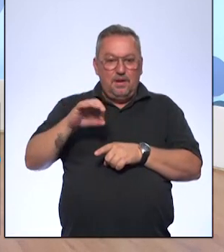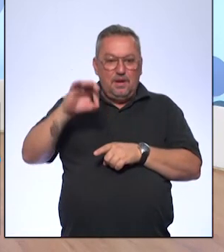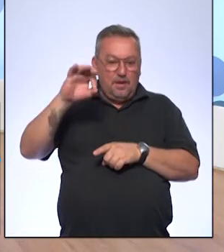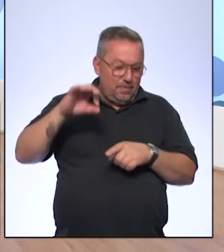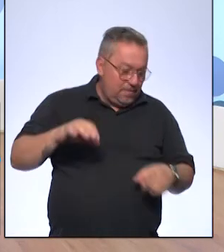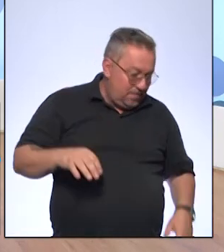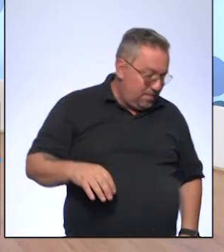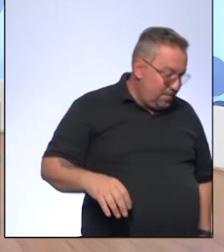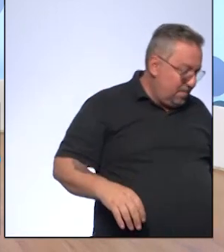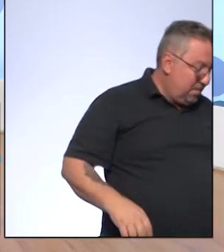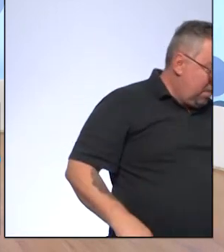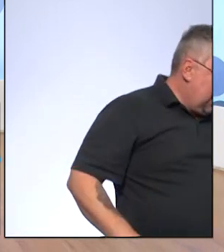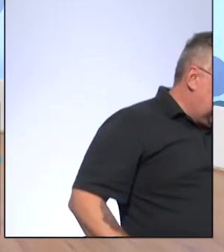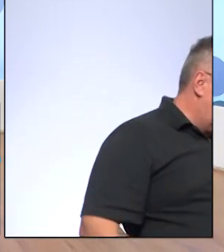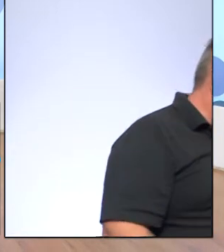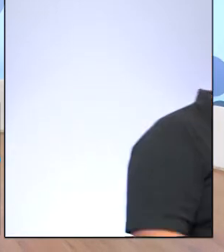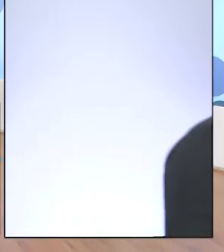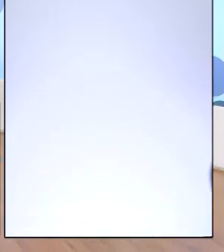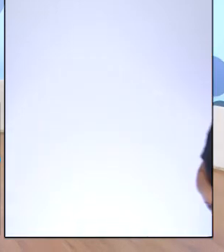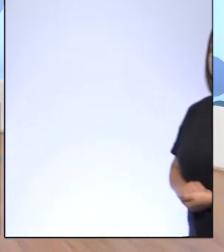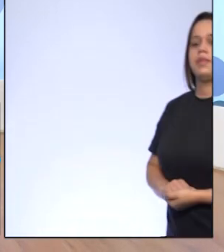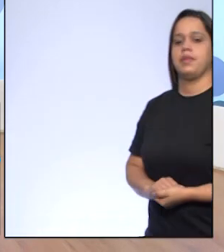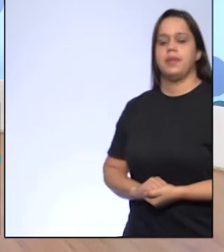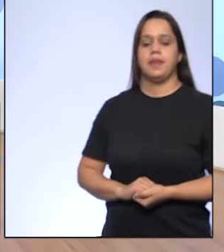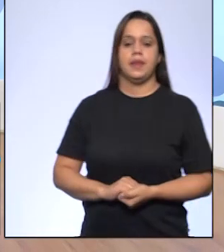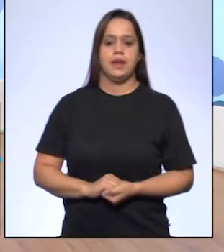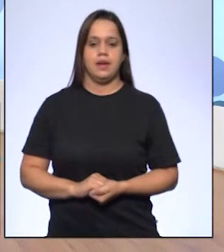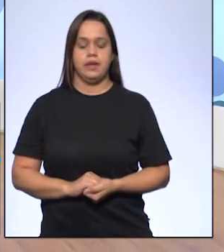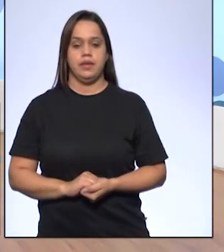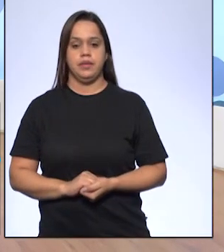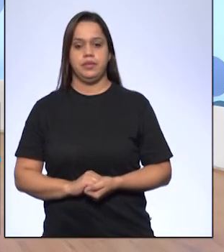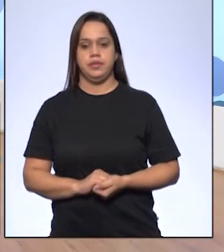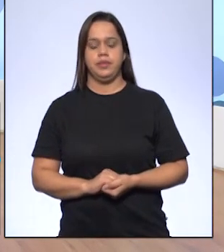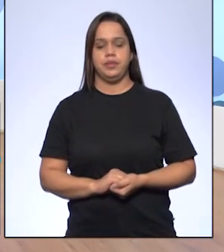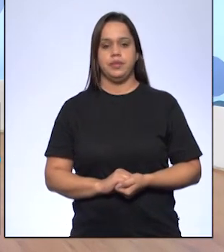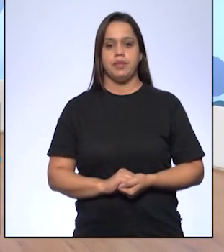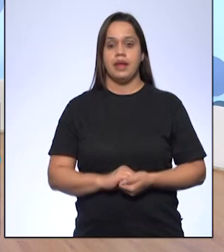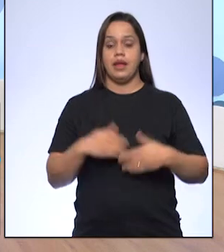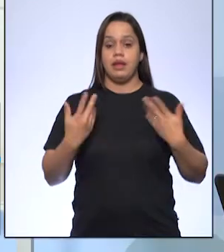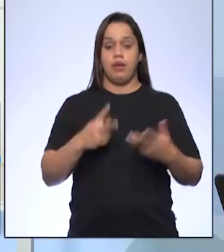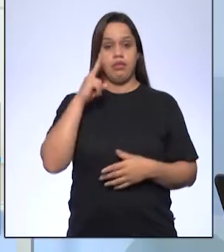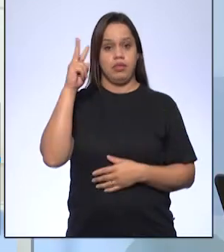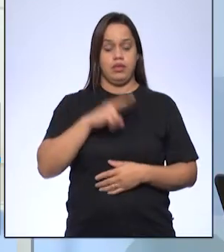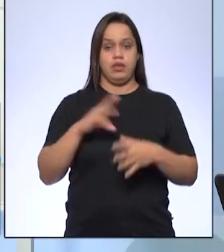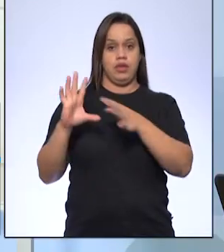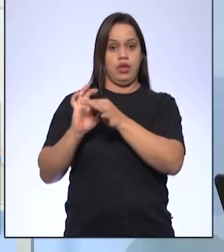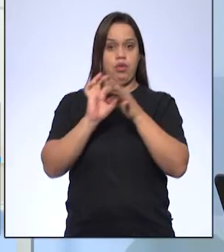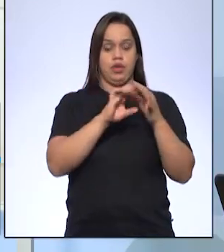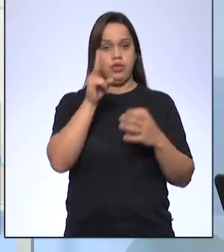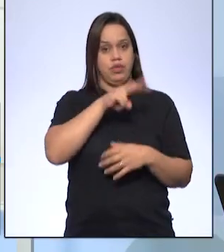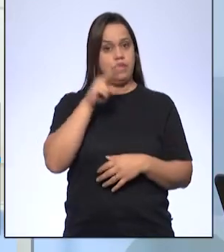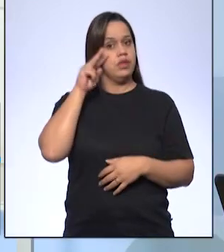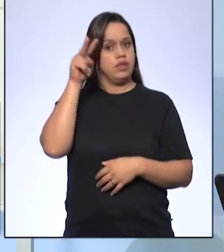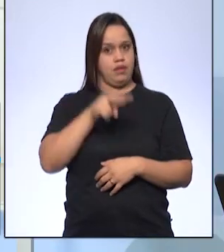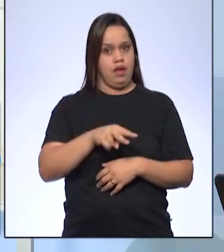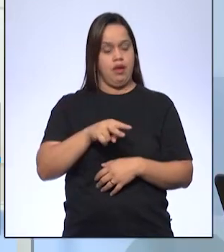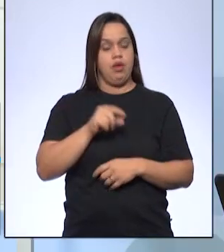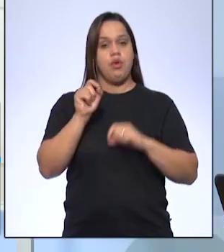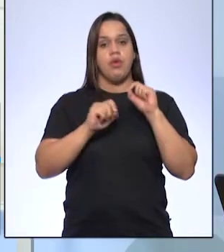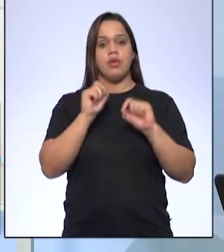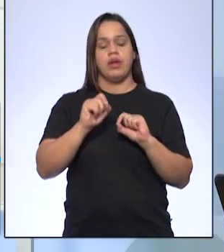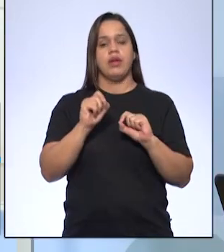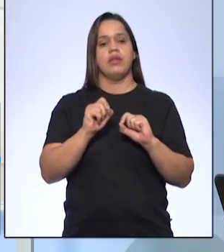graus. Beleza. Então, essa ideia, nesse contexto aí que vocês observaram, nós vamos sempre ver, numa forma